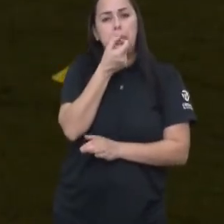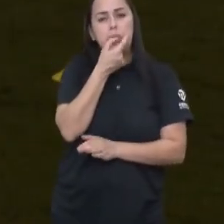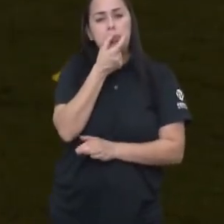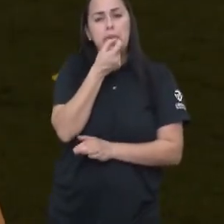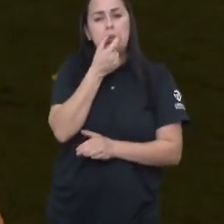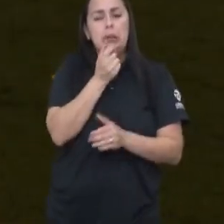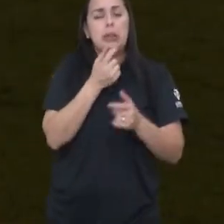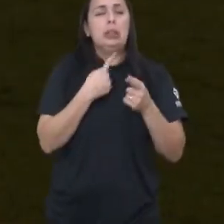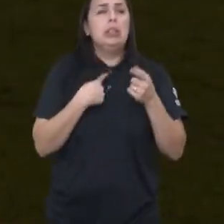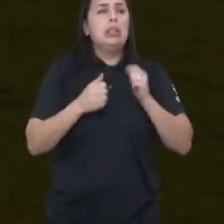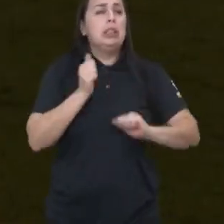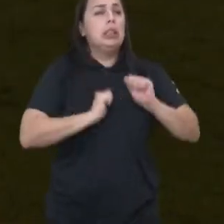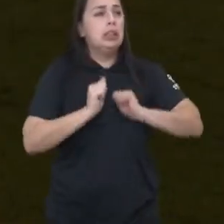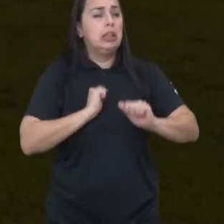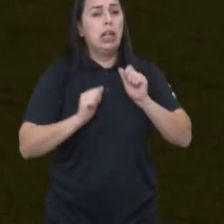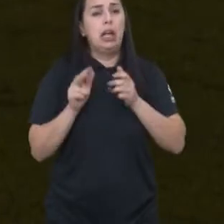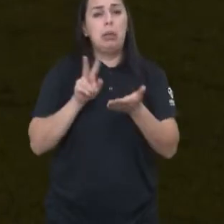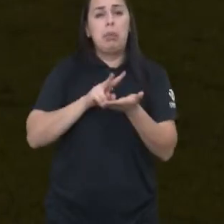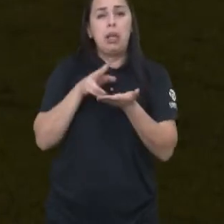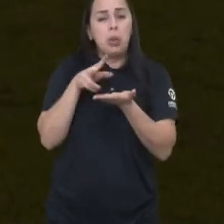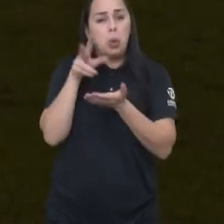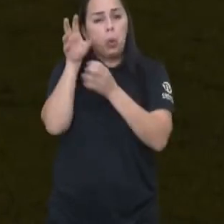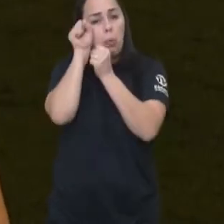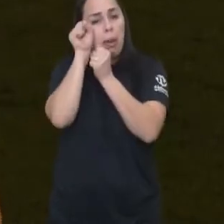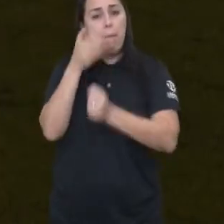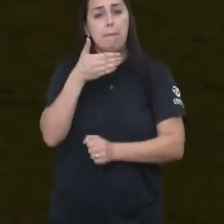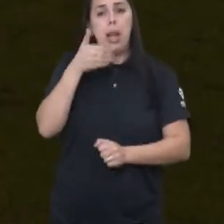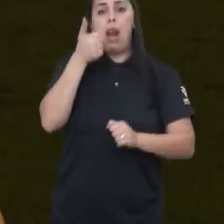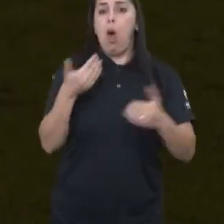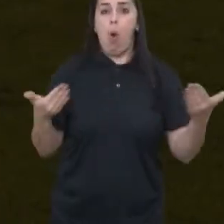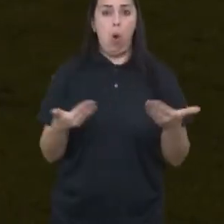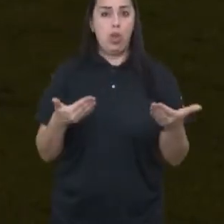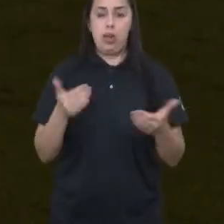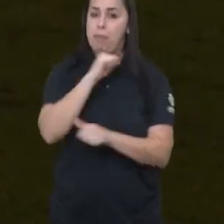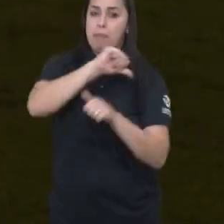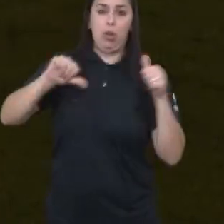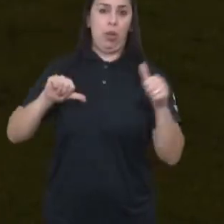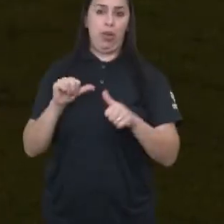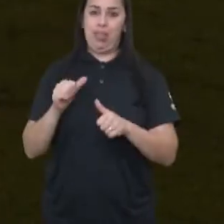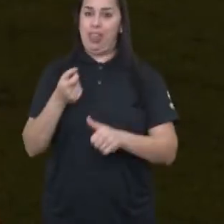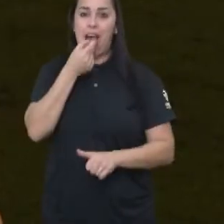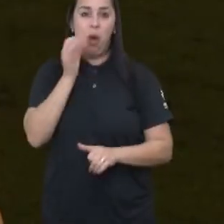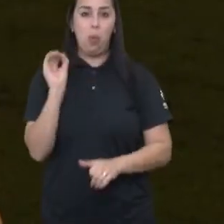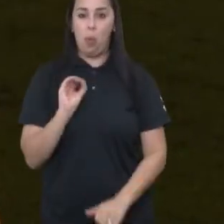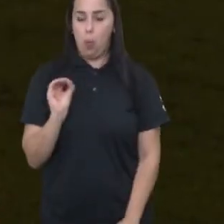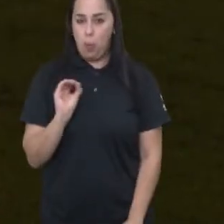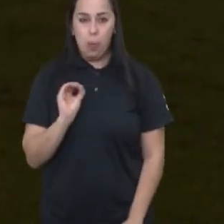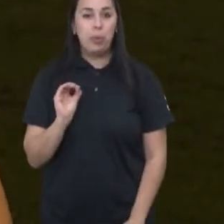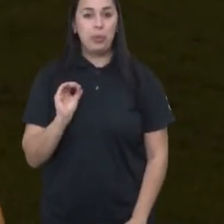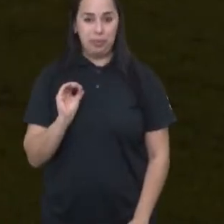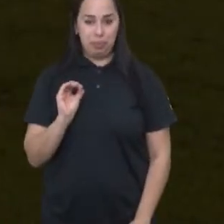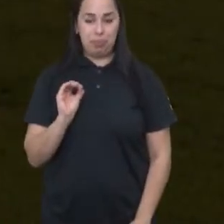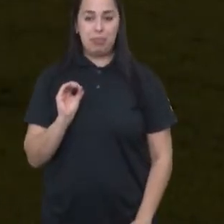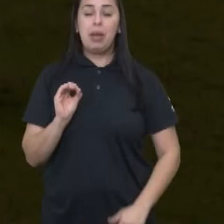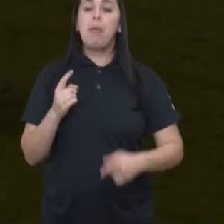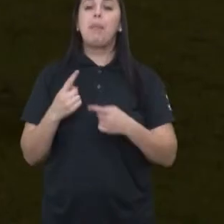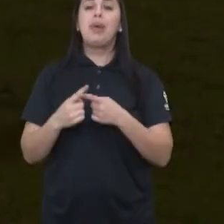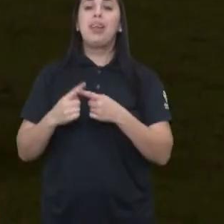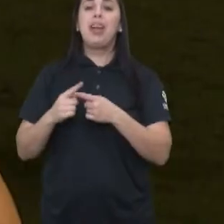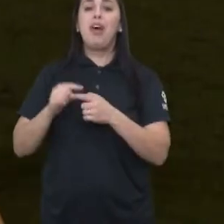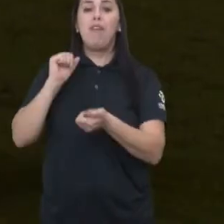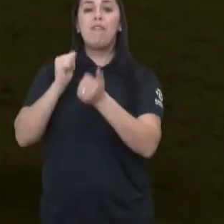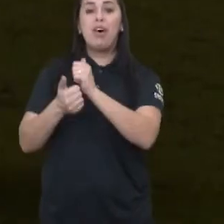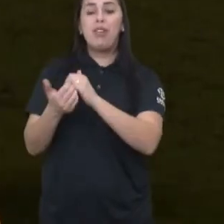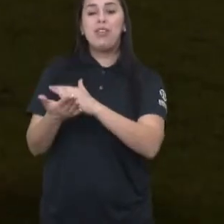remédio para ansiedade para dormir melhor e hoje eu não tomo mais medicamento nenhum e parte